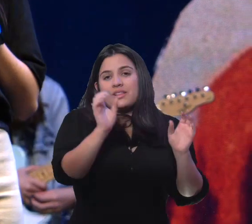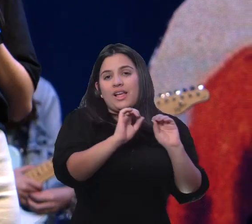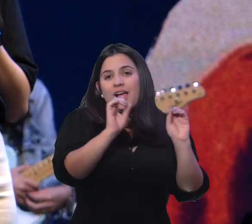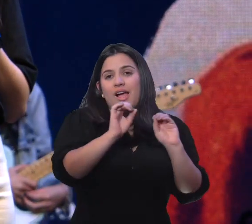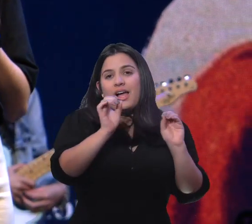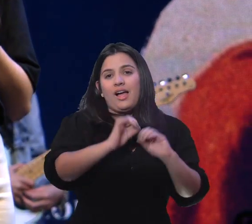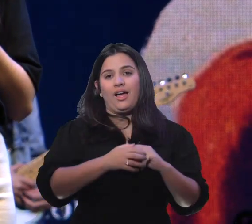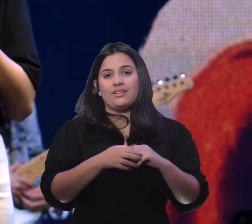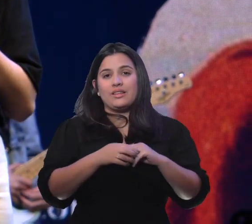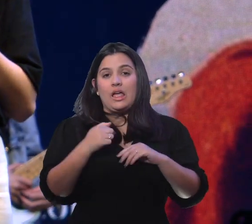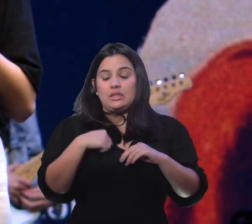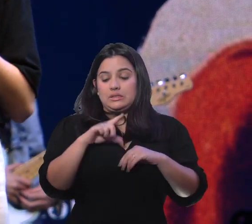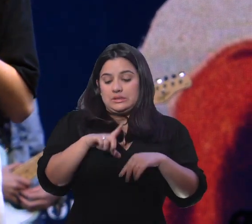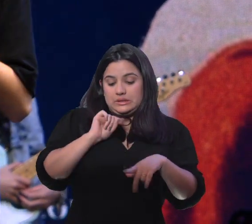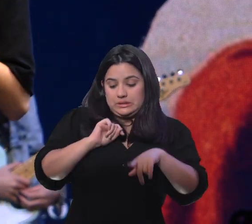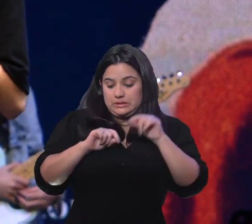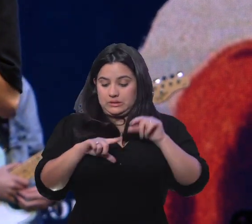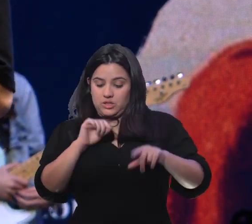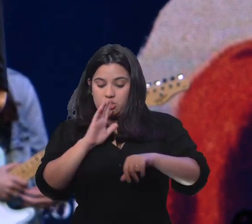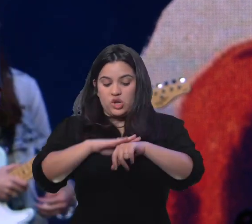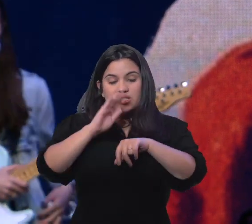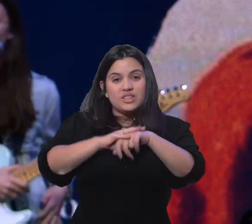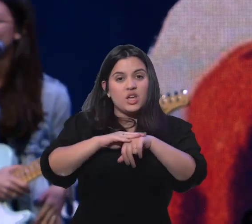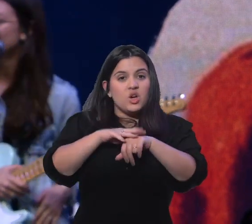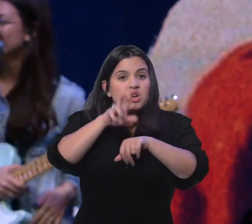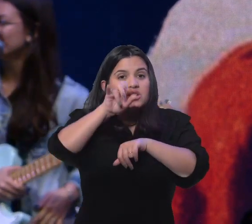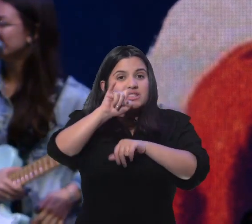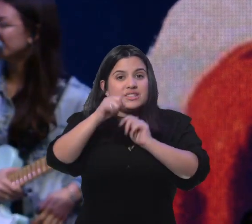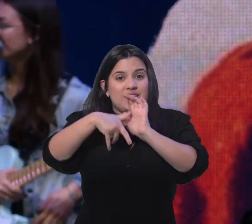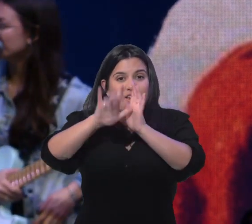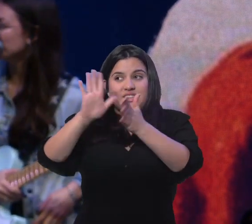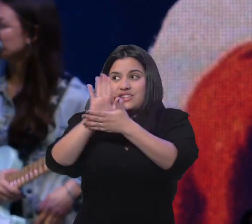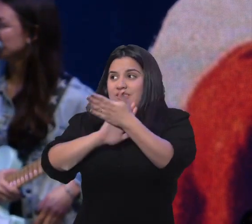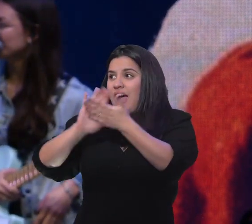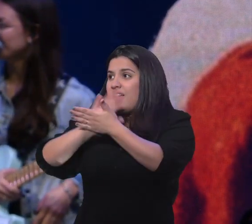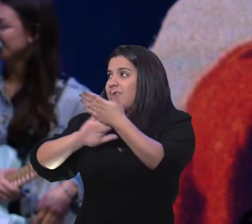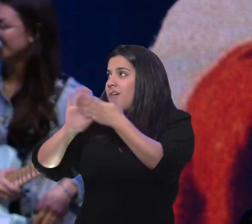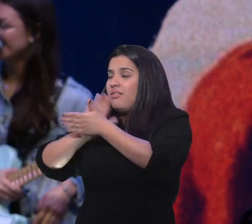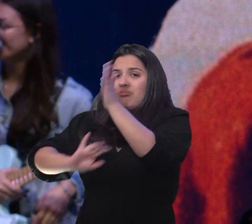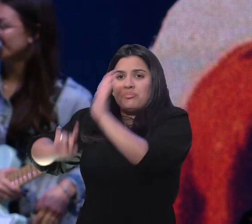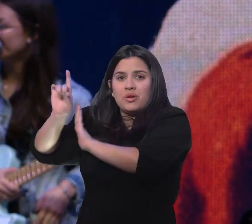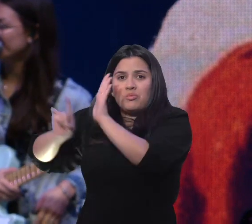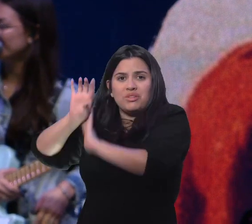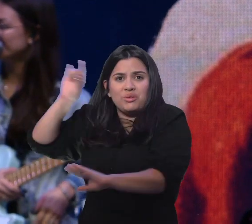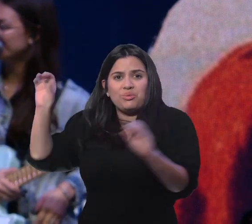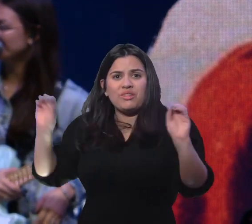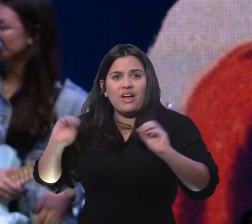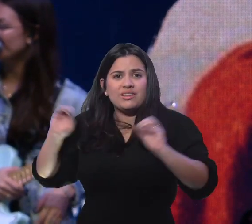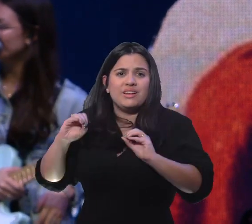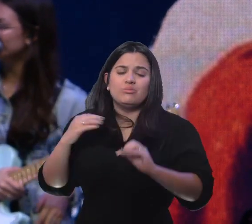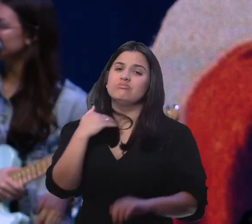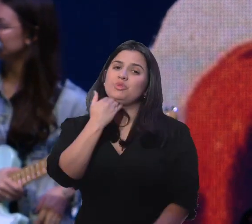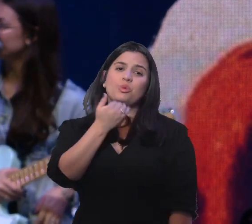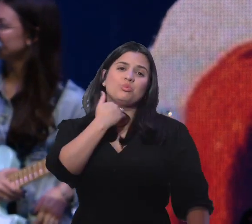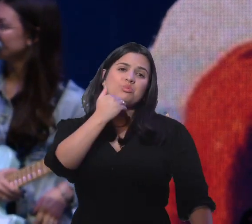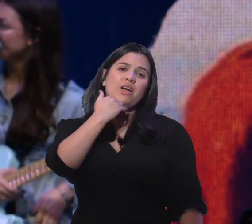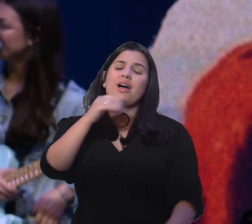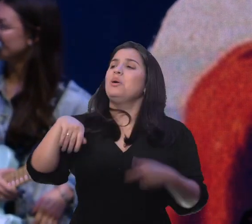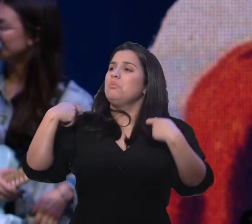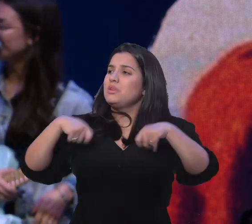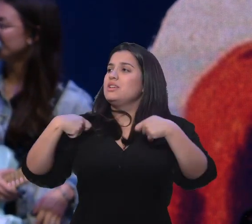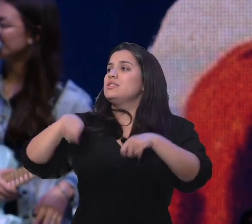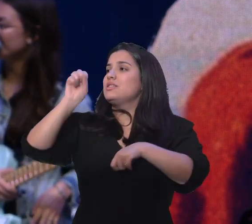Tomar as decisões sem perguntar para Deus o que Ele quer de você não funciona. Não dá certo.